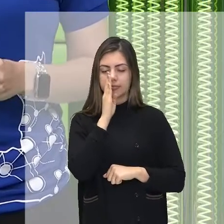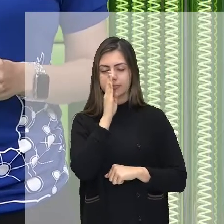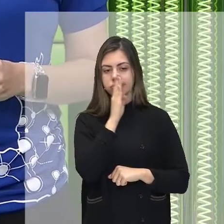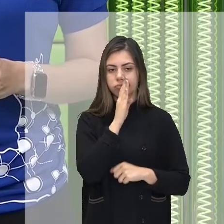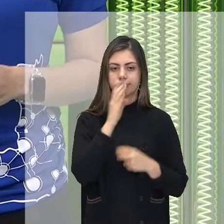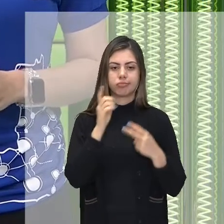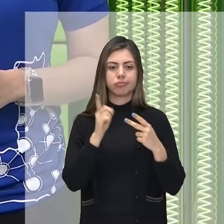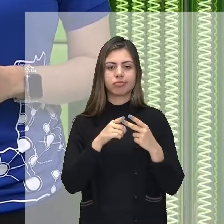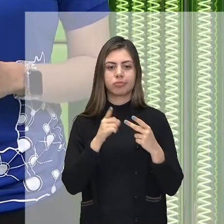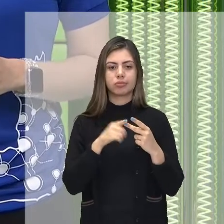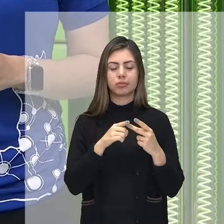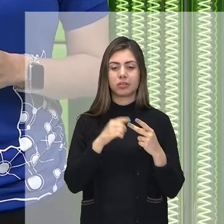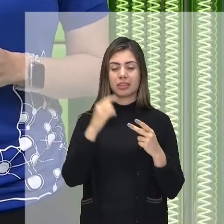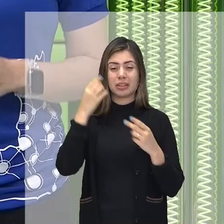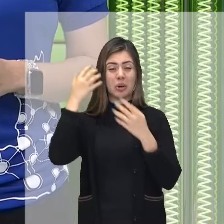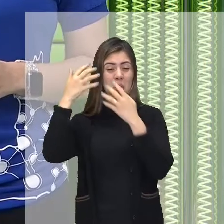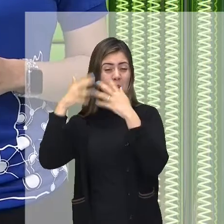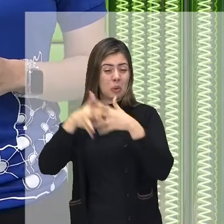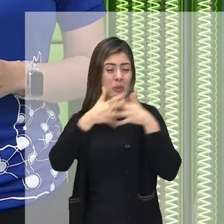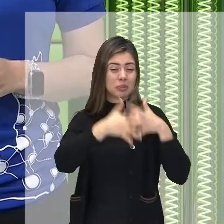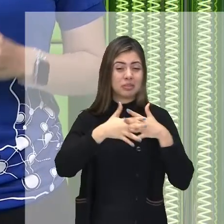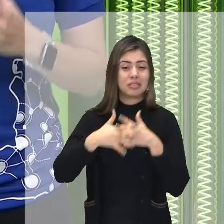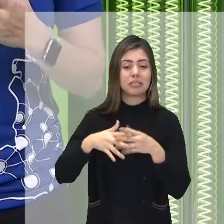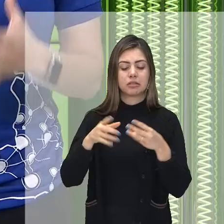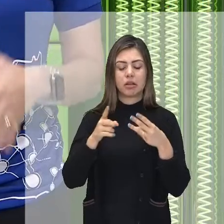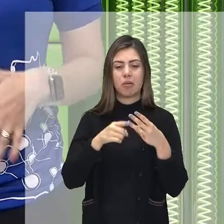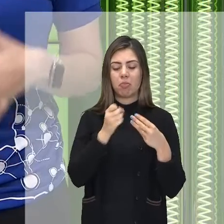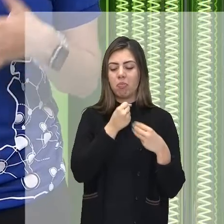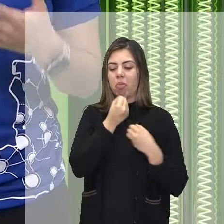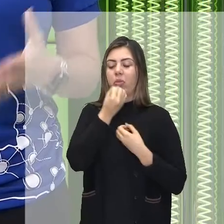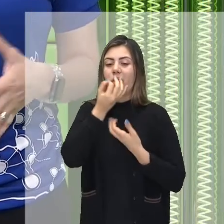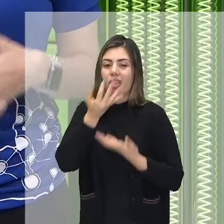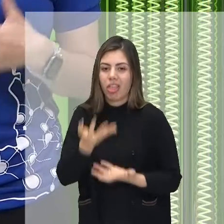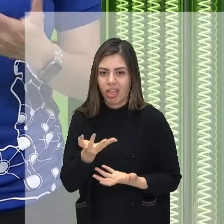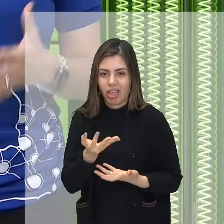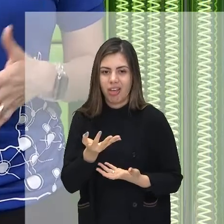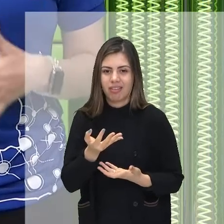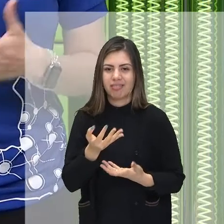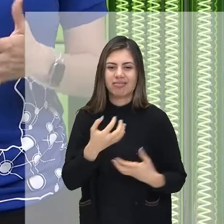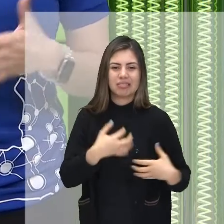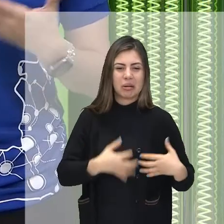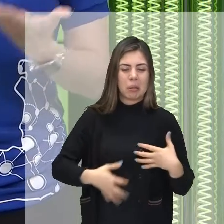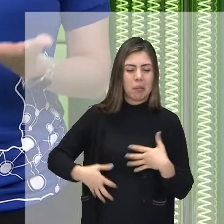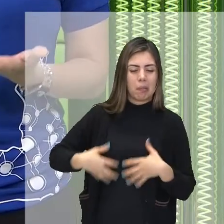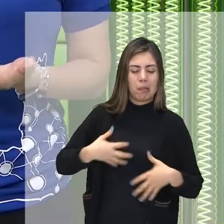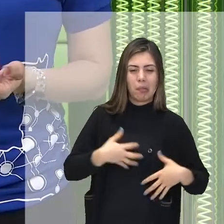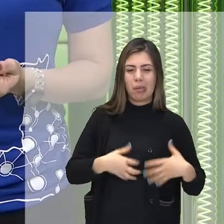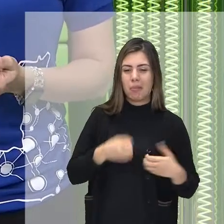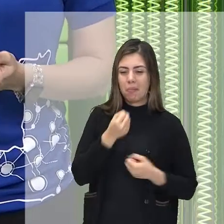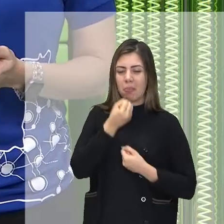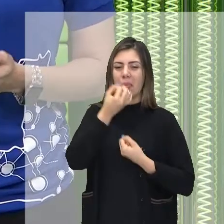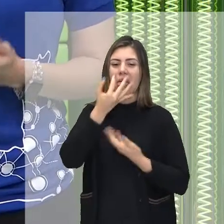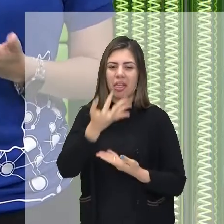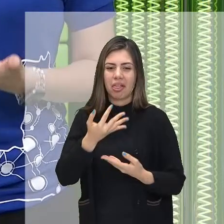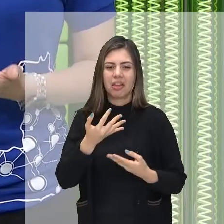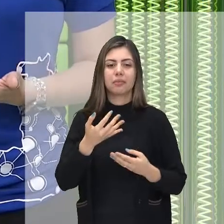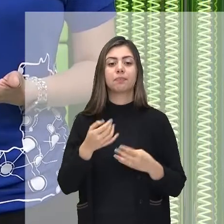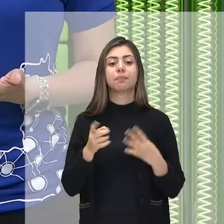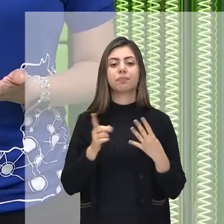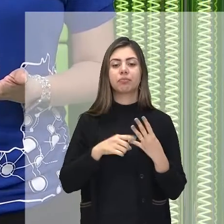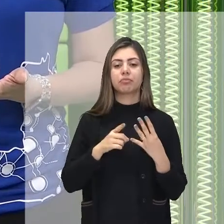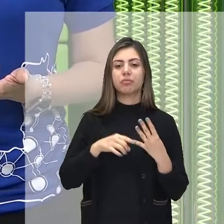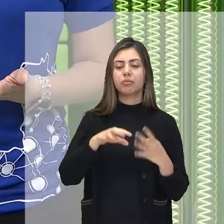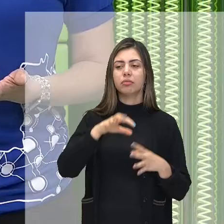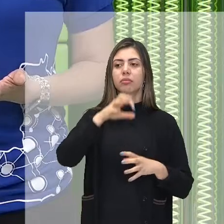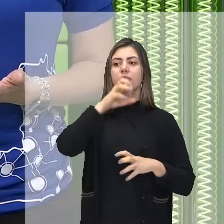ter colapso, pode ter náusea, né, aquele enjoo, vontade de vomitar,